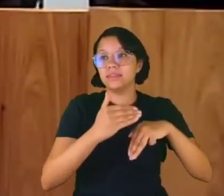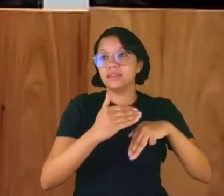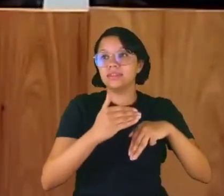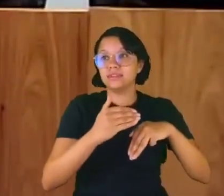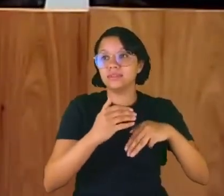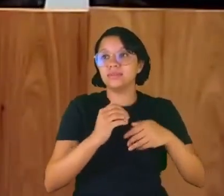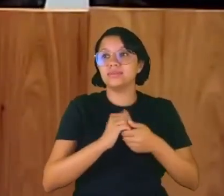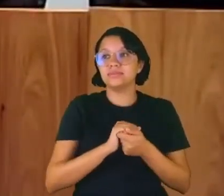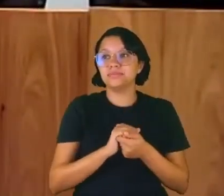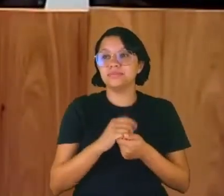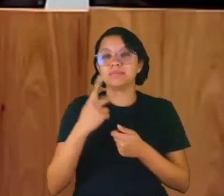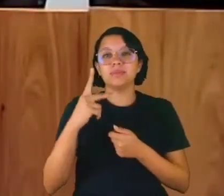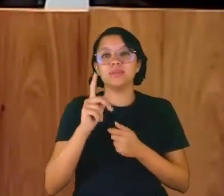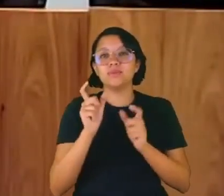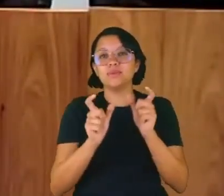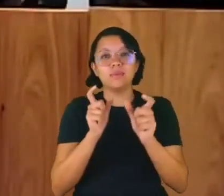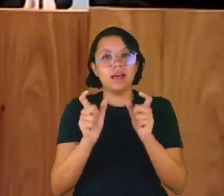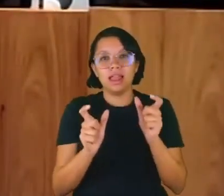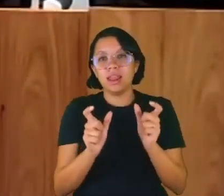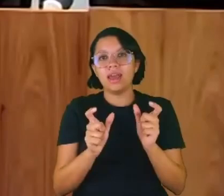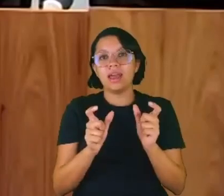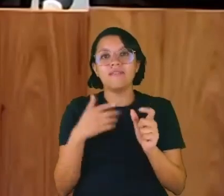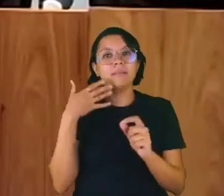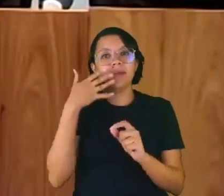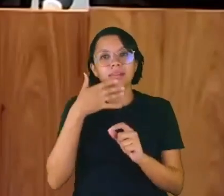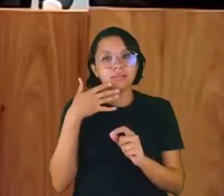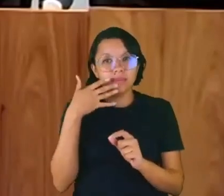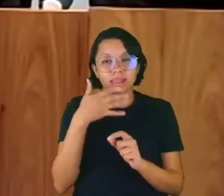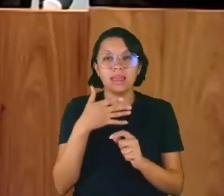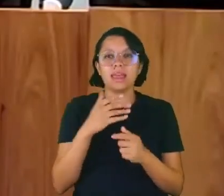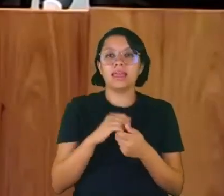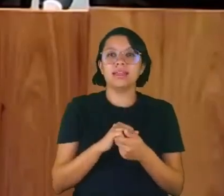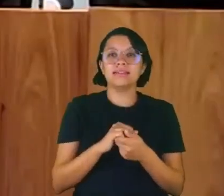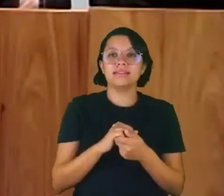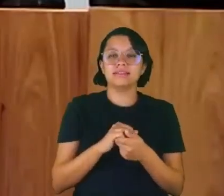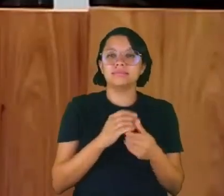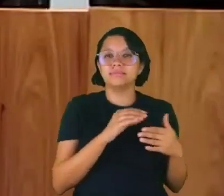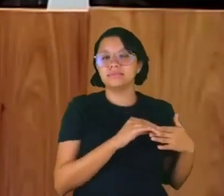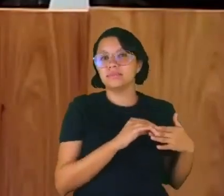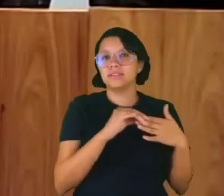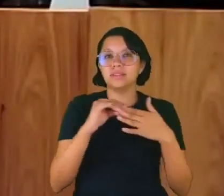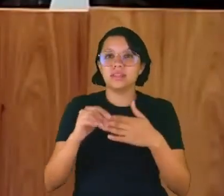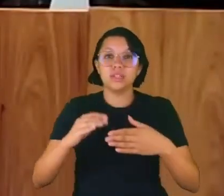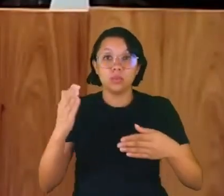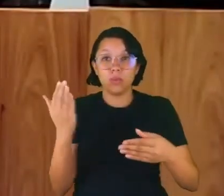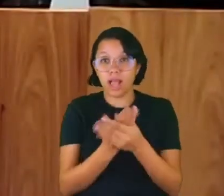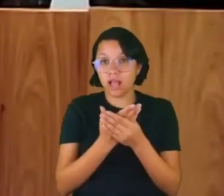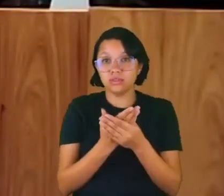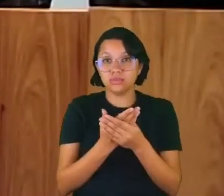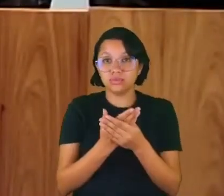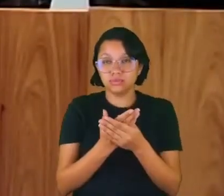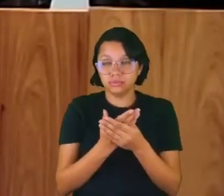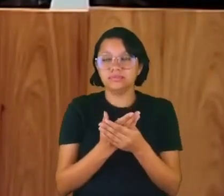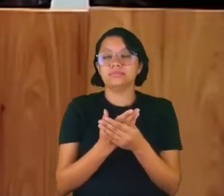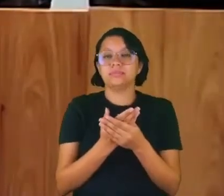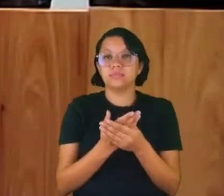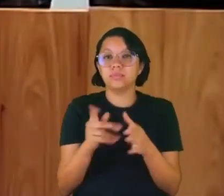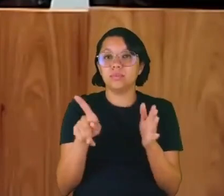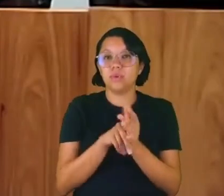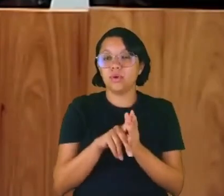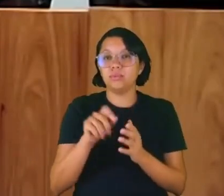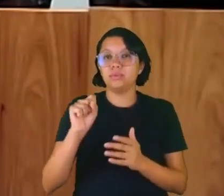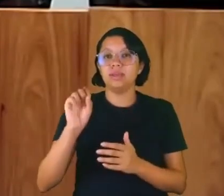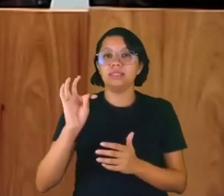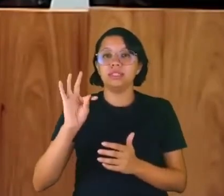pelas suas palavras, pela palestra, trazendo casos concretos do